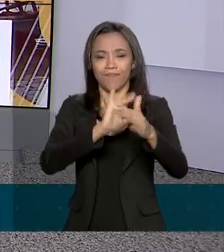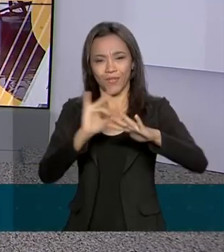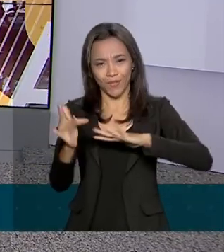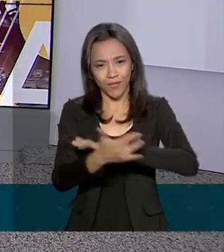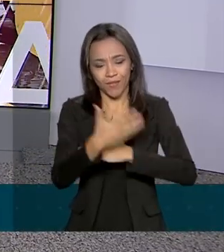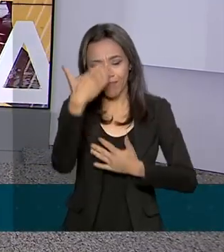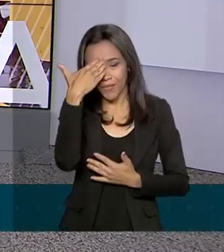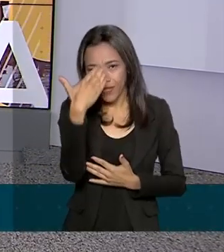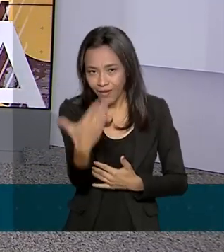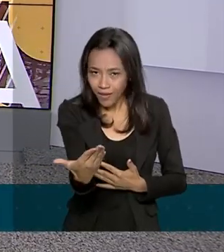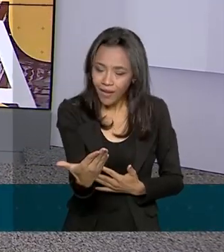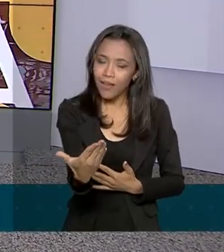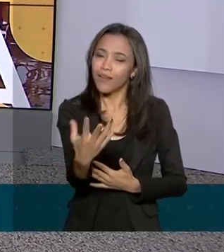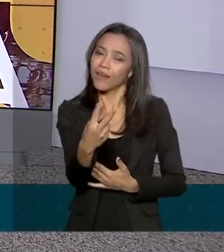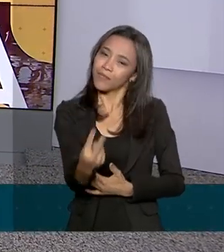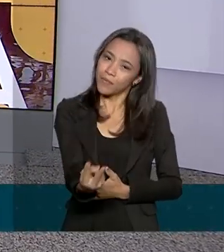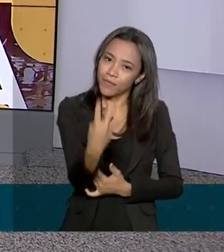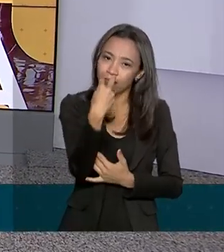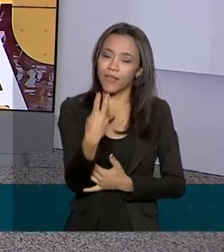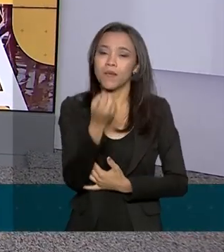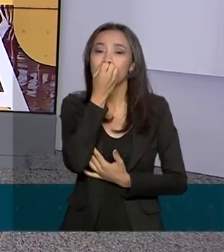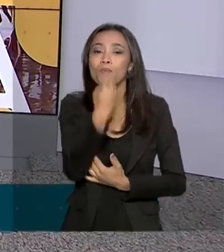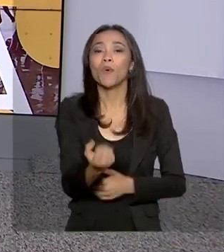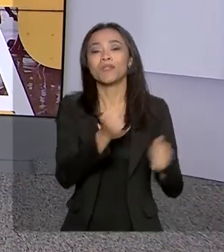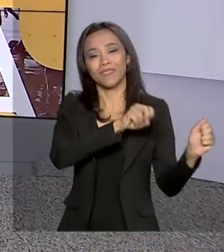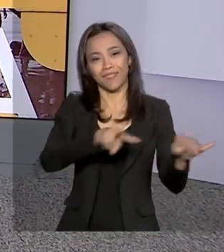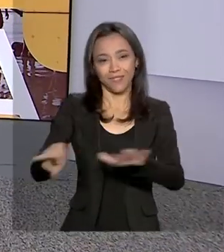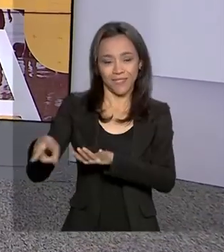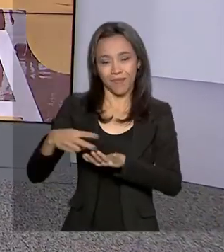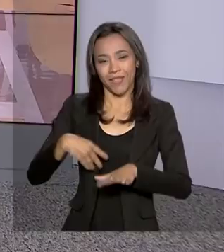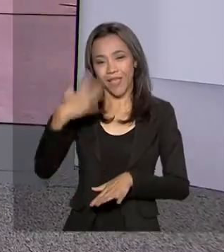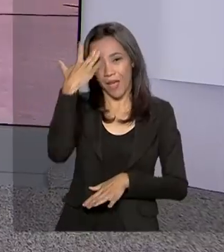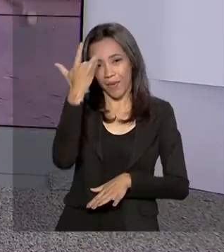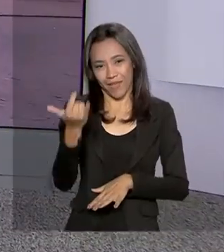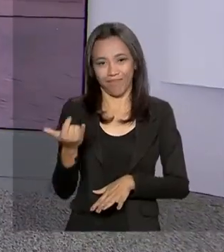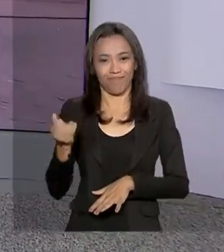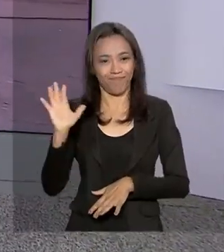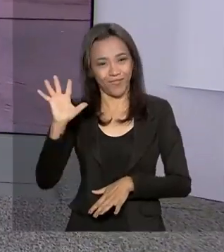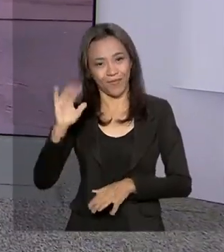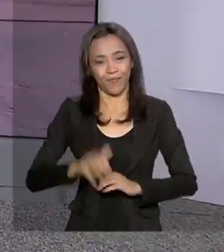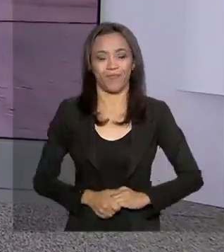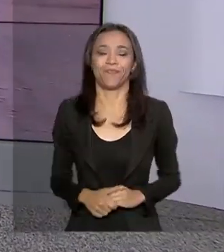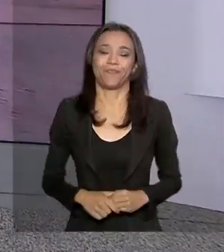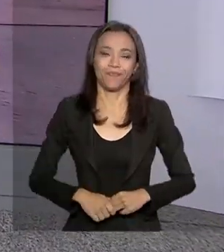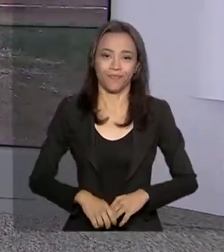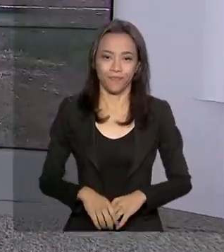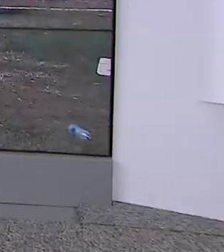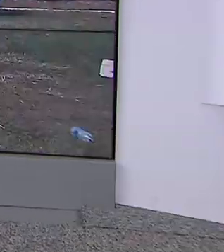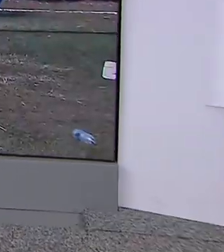sociais. Muito obrigada pela sua companhia. Boa semana para você e a gente se vê amanhã. Até lá!